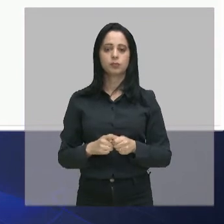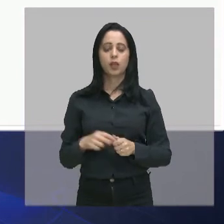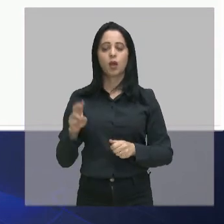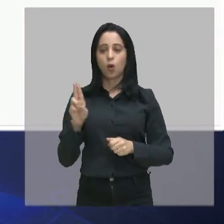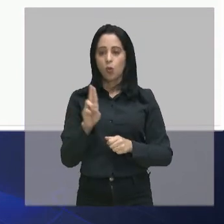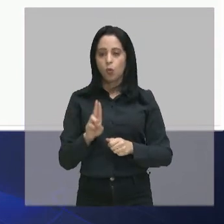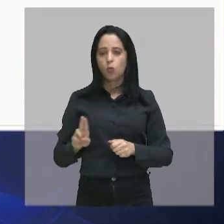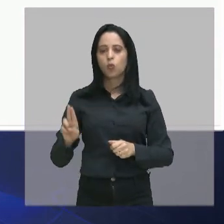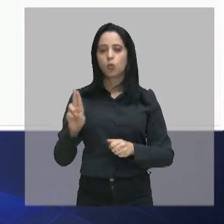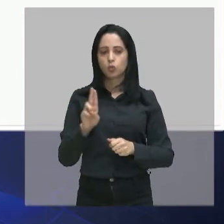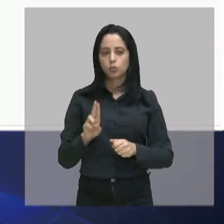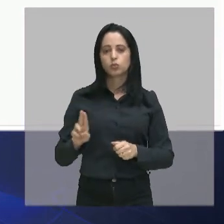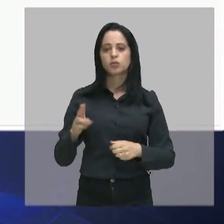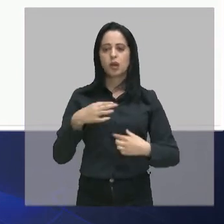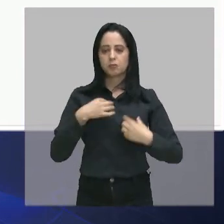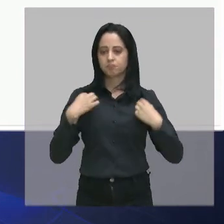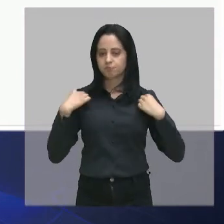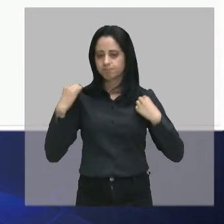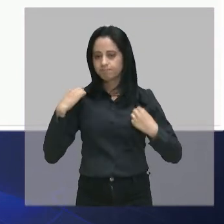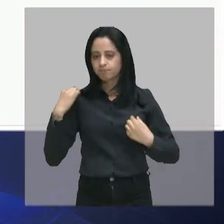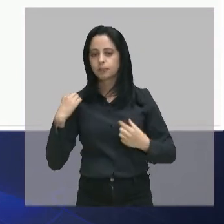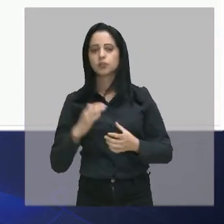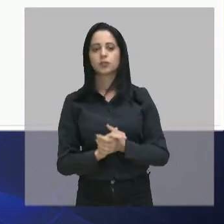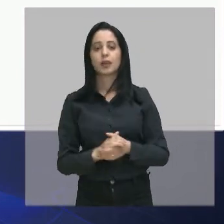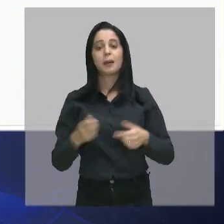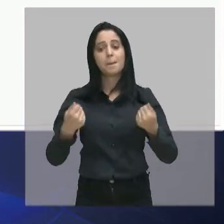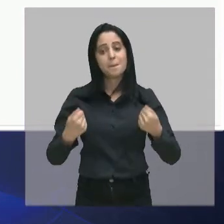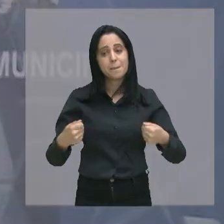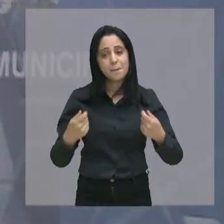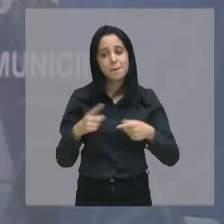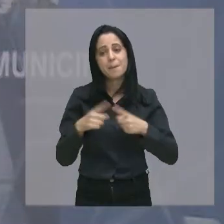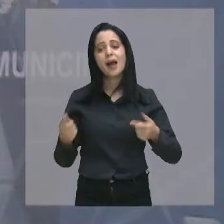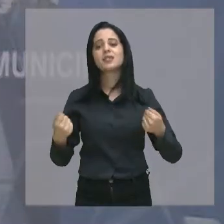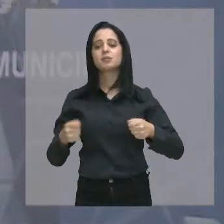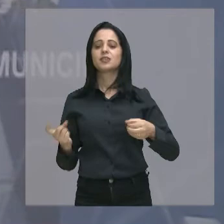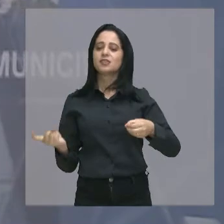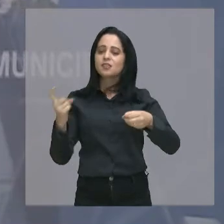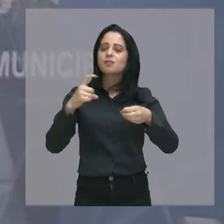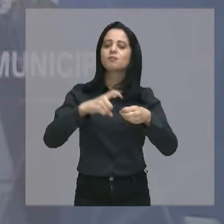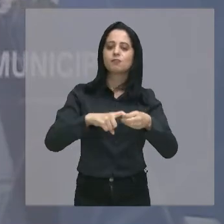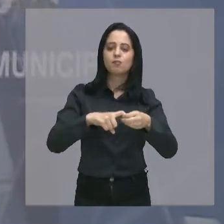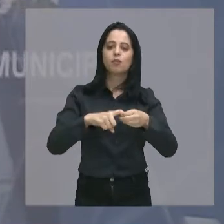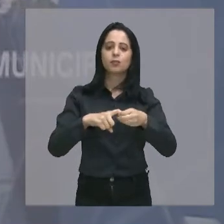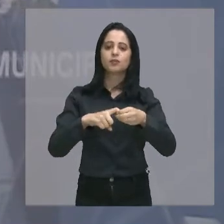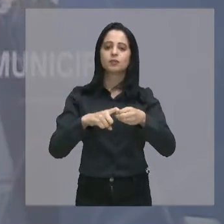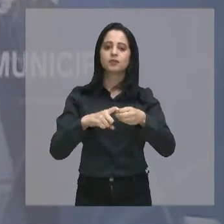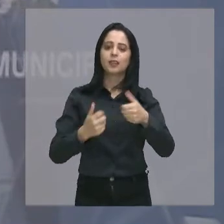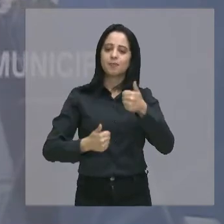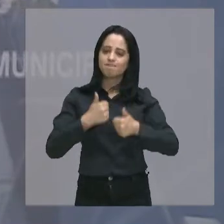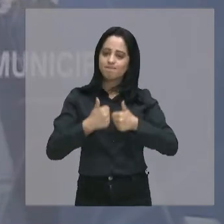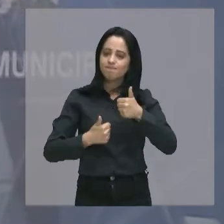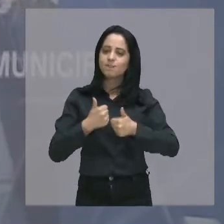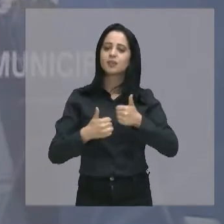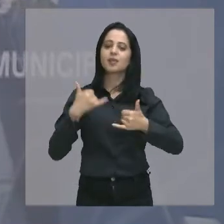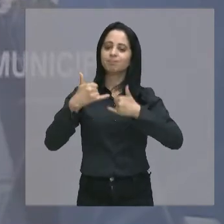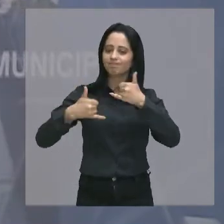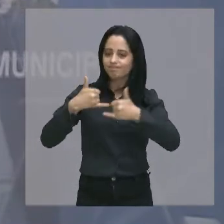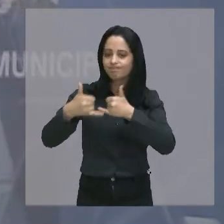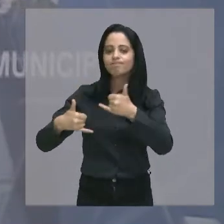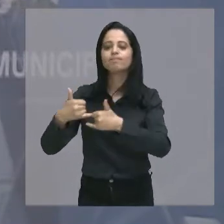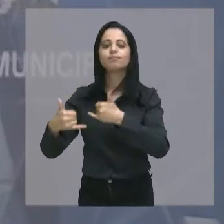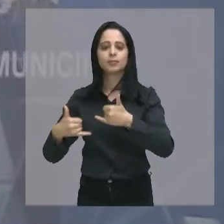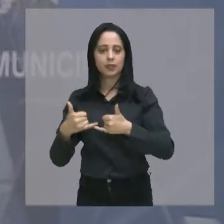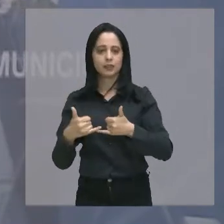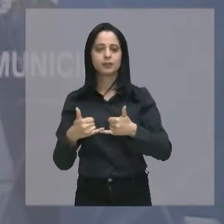mas que a gente possa também voltar com essas atividades físicas, essas atividades de recreação, para que